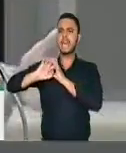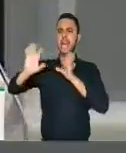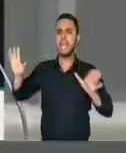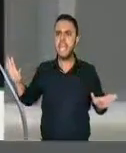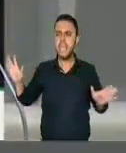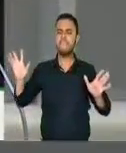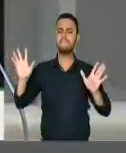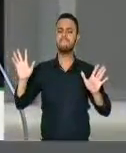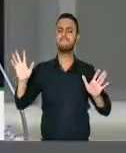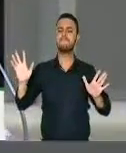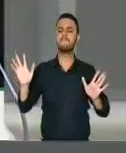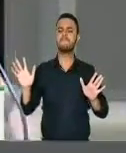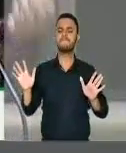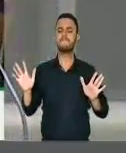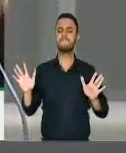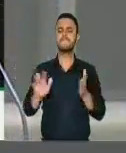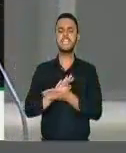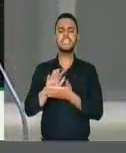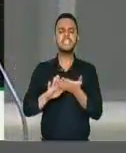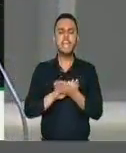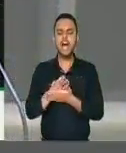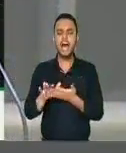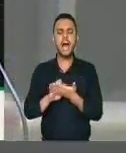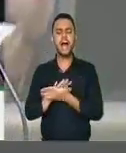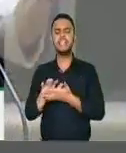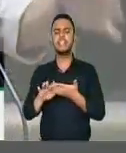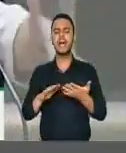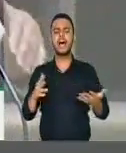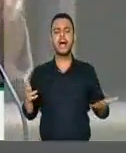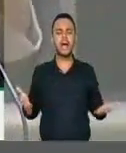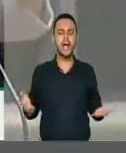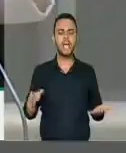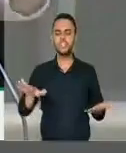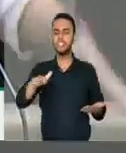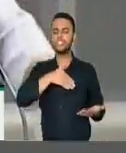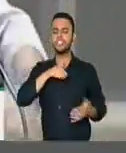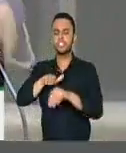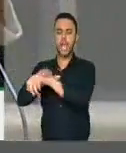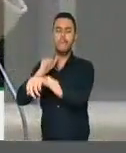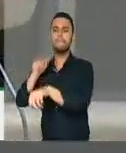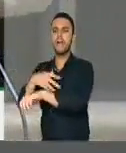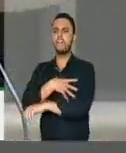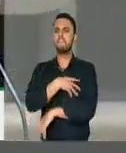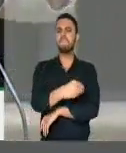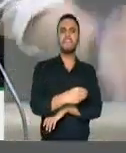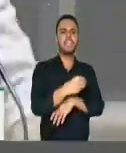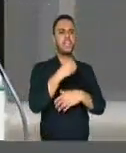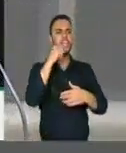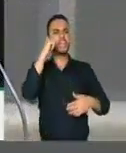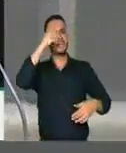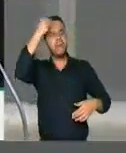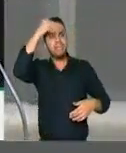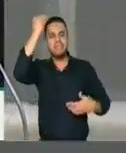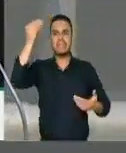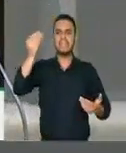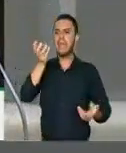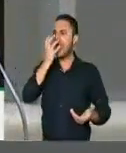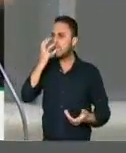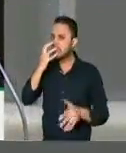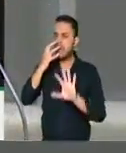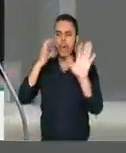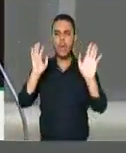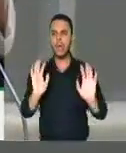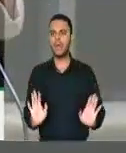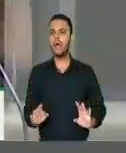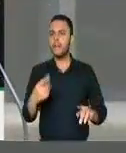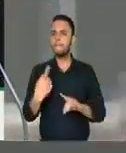e sem evocar filho, madrinha, cachorro, porque